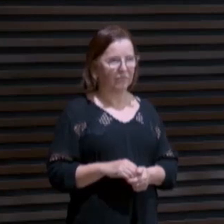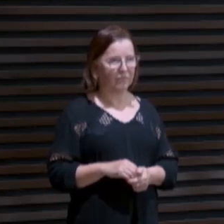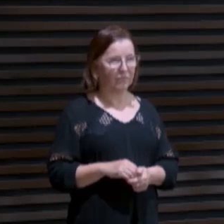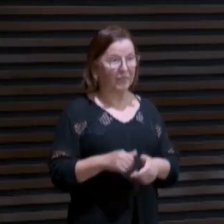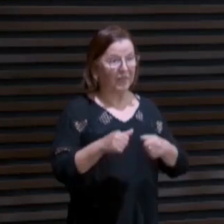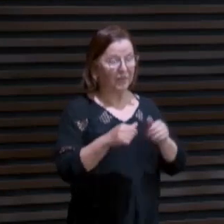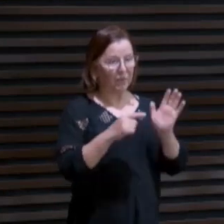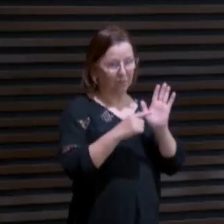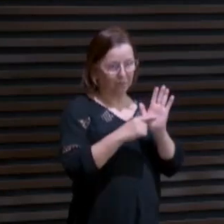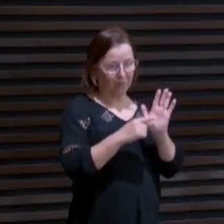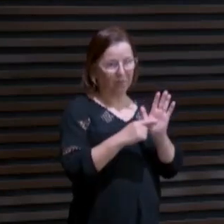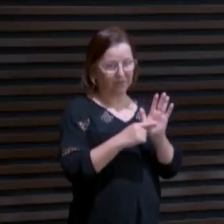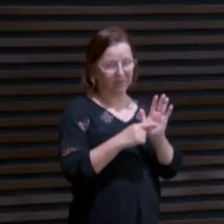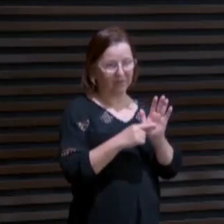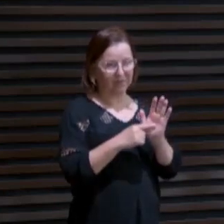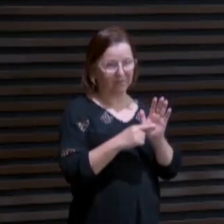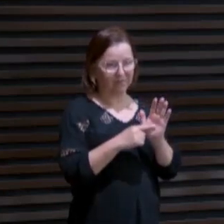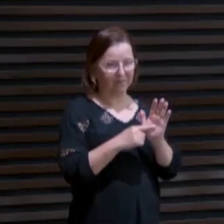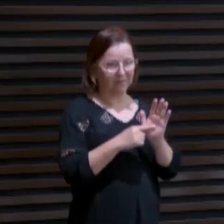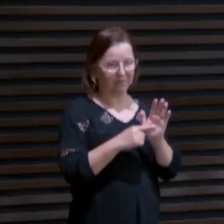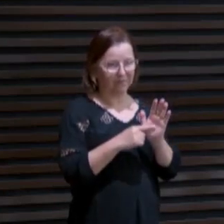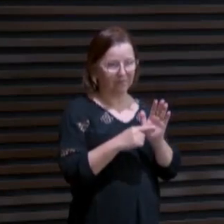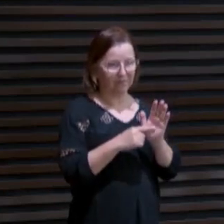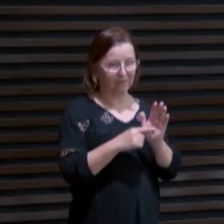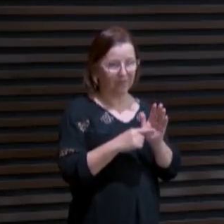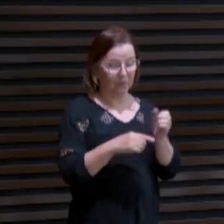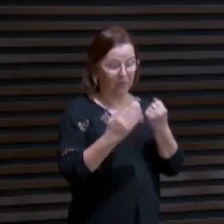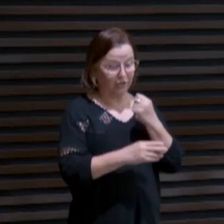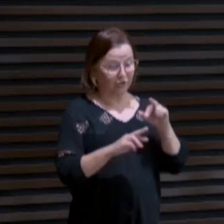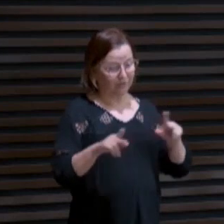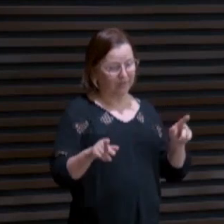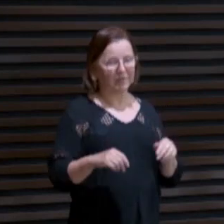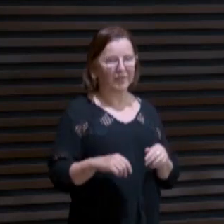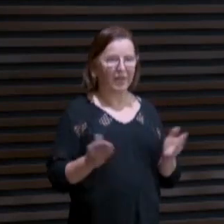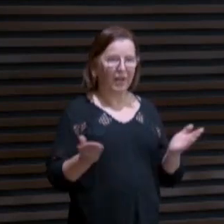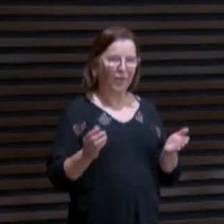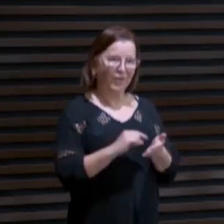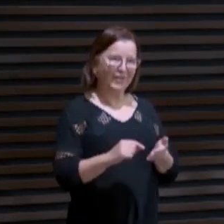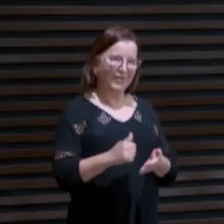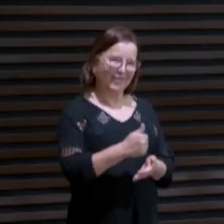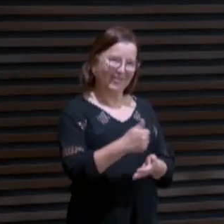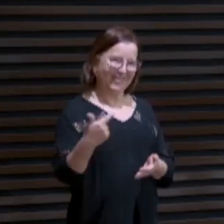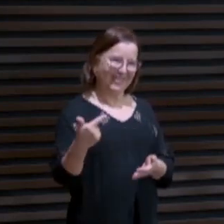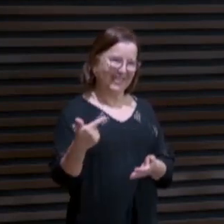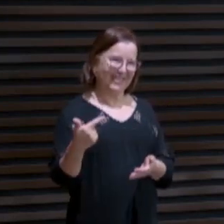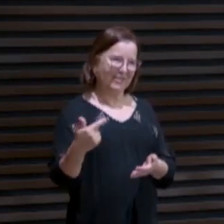mostra o certo grau de punição. Agora vamos para o versículo 12.